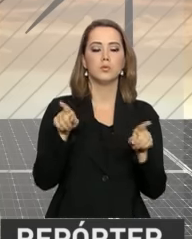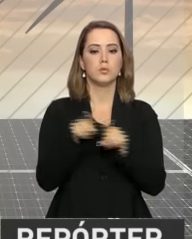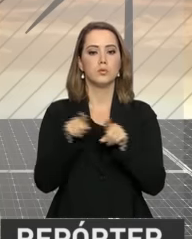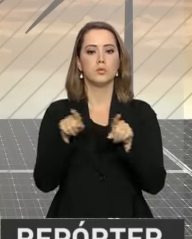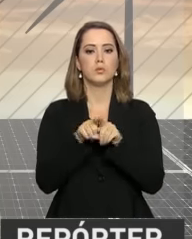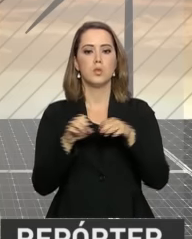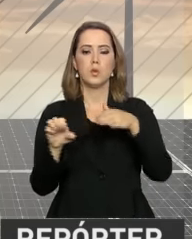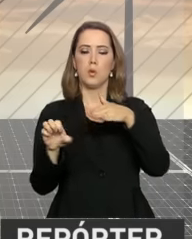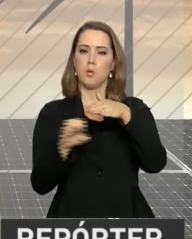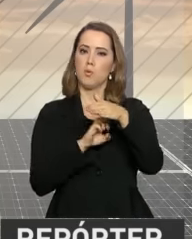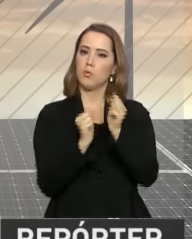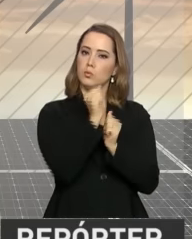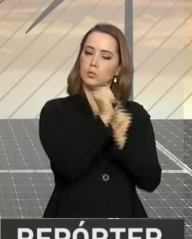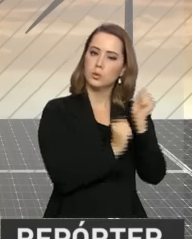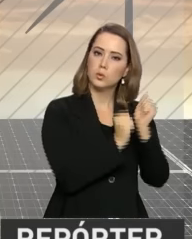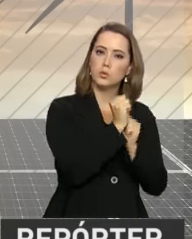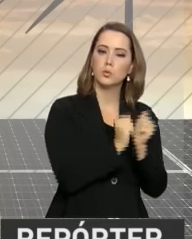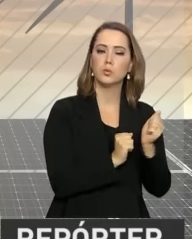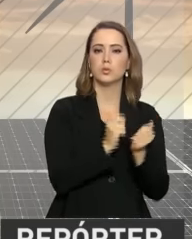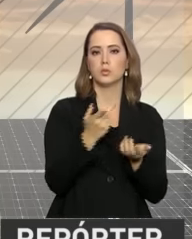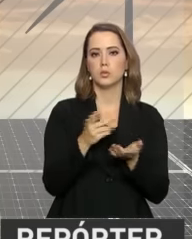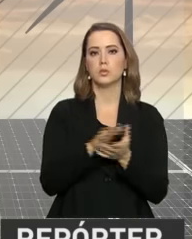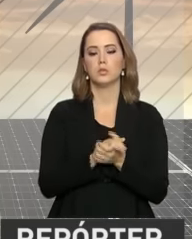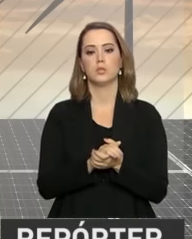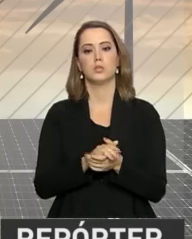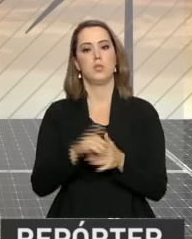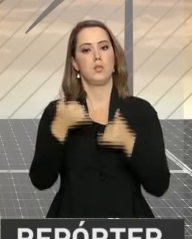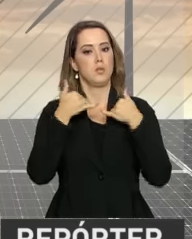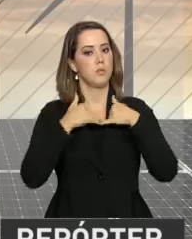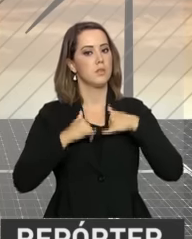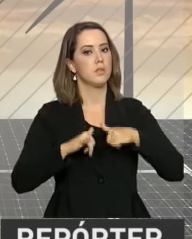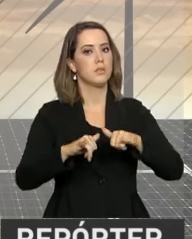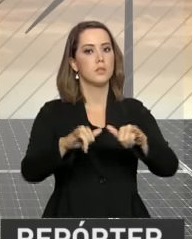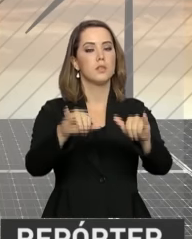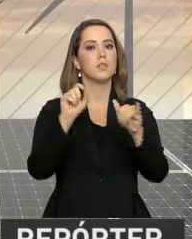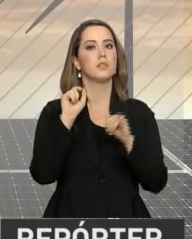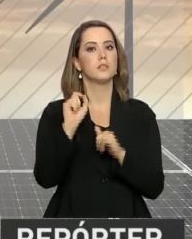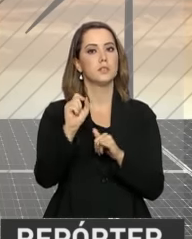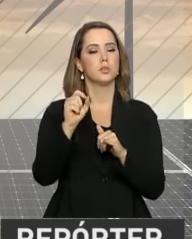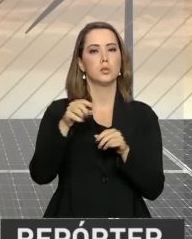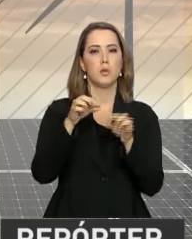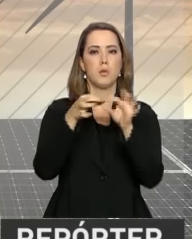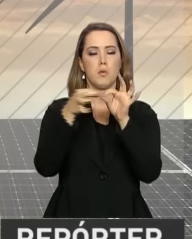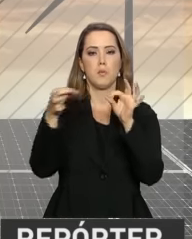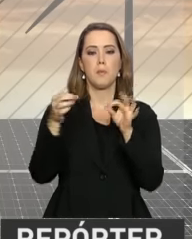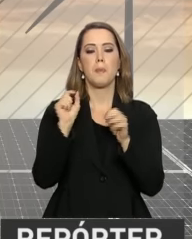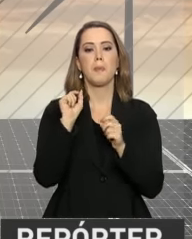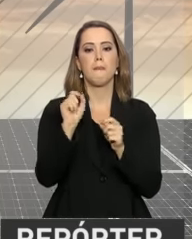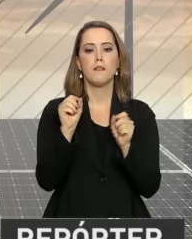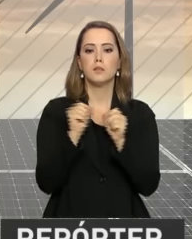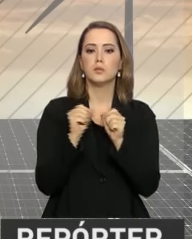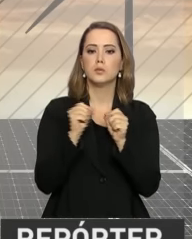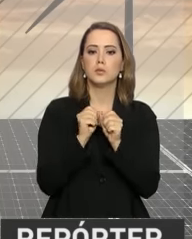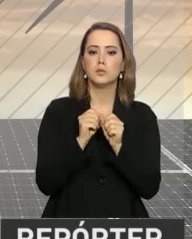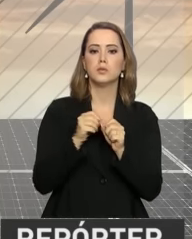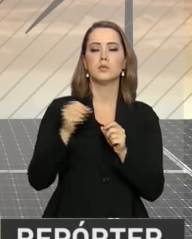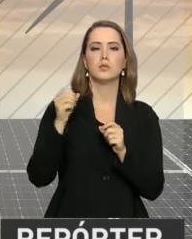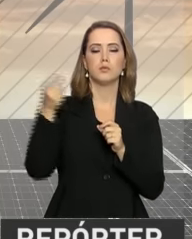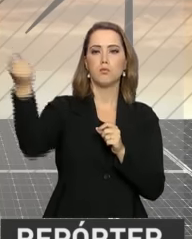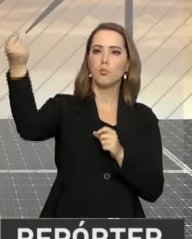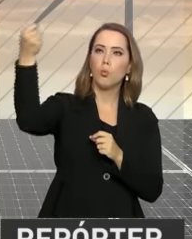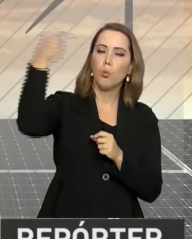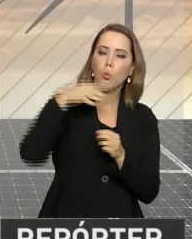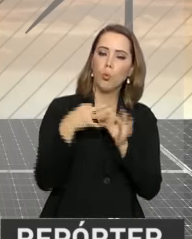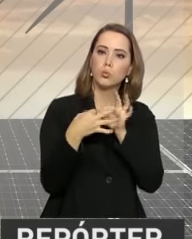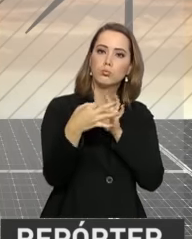fazer funcionar a indústria do país na matriz elétrica ou seja aquela responsável por por exemplo levar luz até